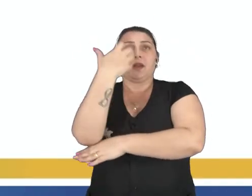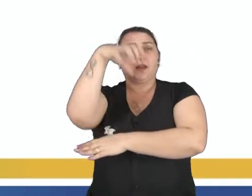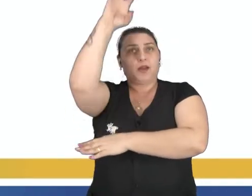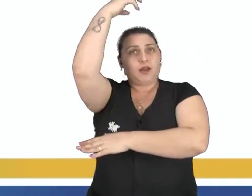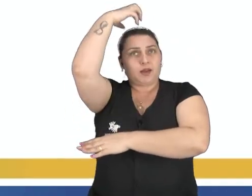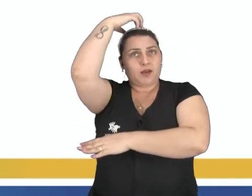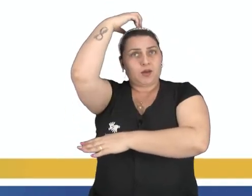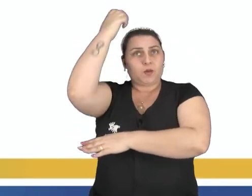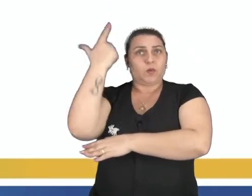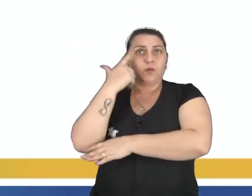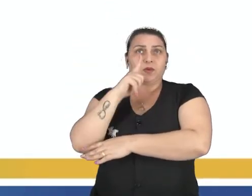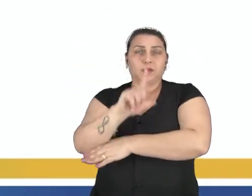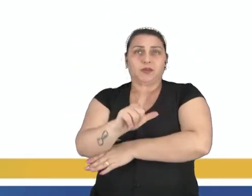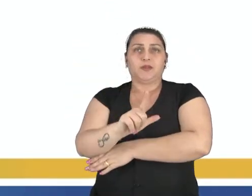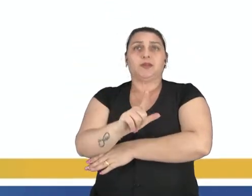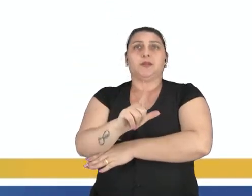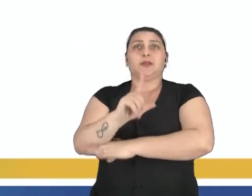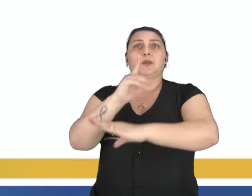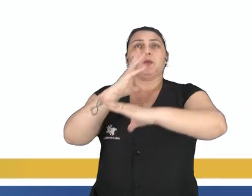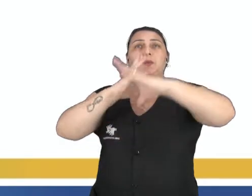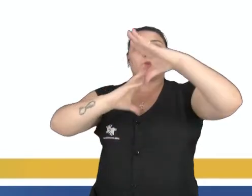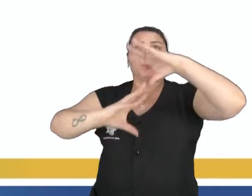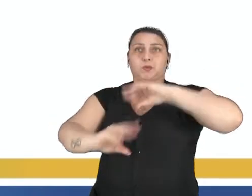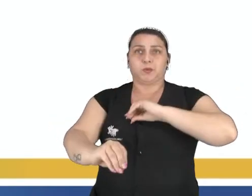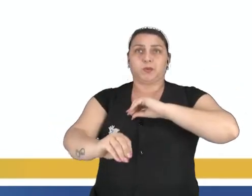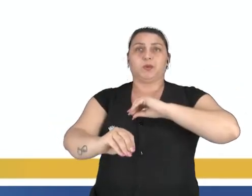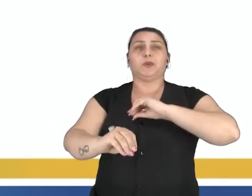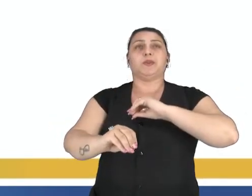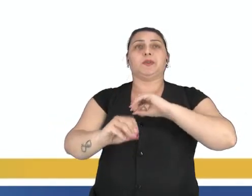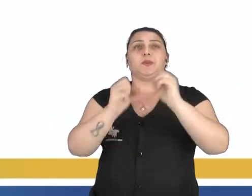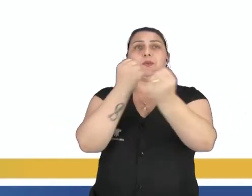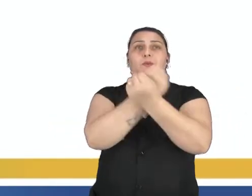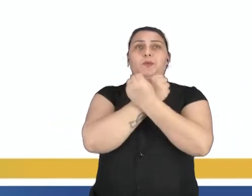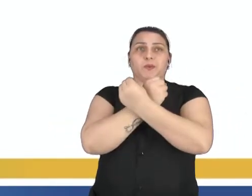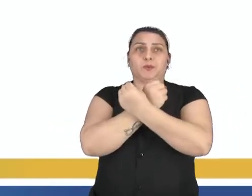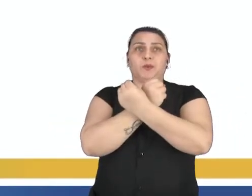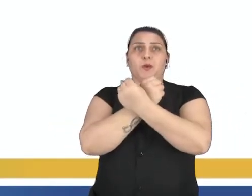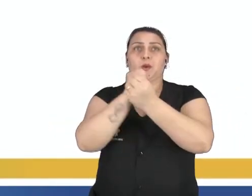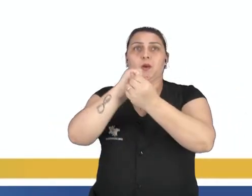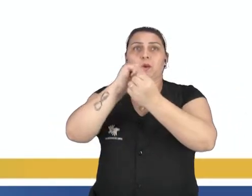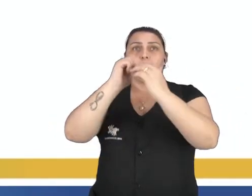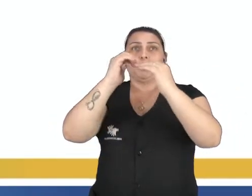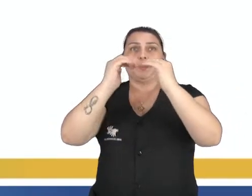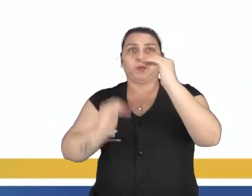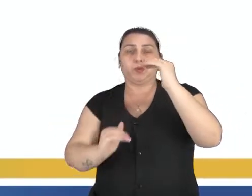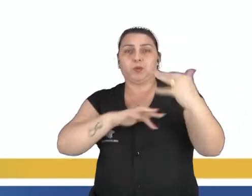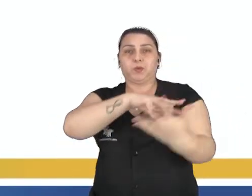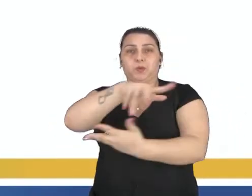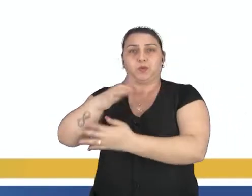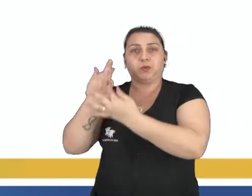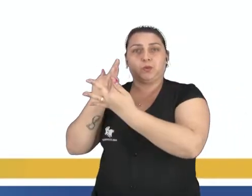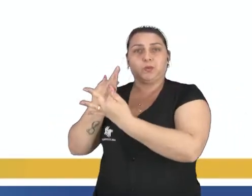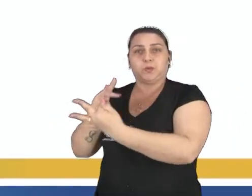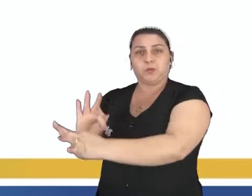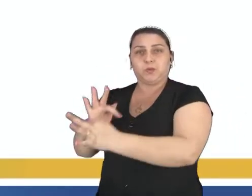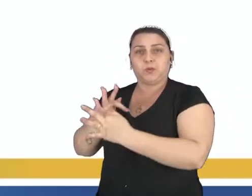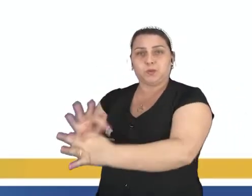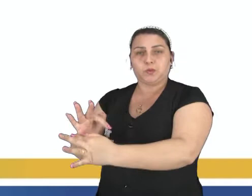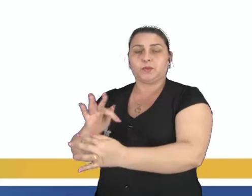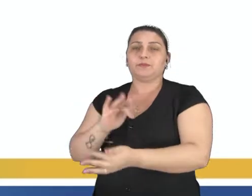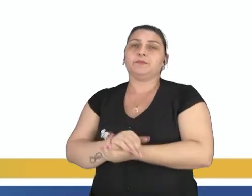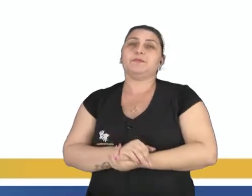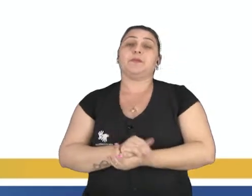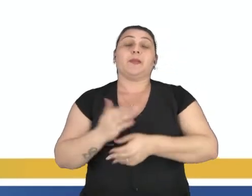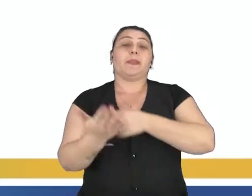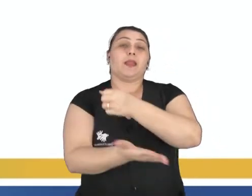poder real e acarretando no desaparecimento gradual da servidão e no declínio do mundo feudal.